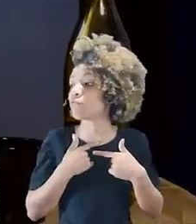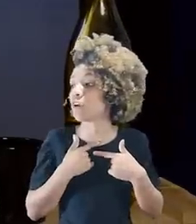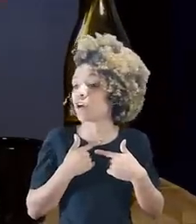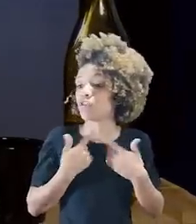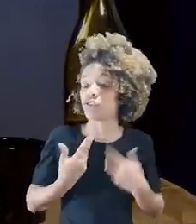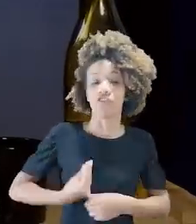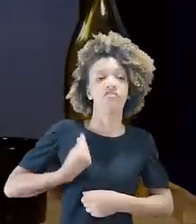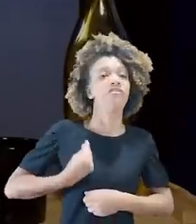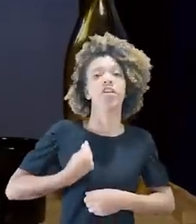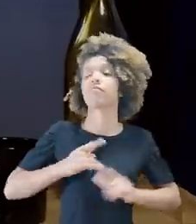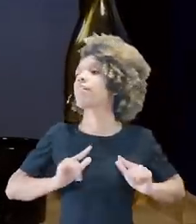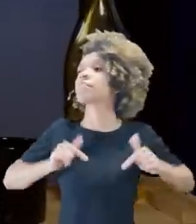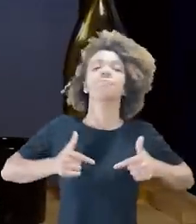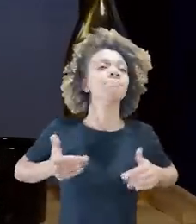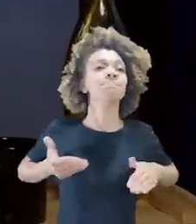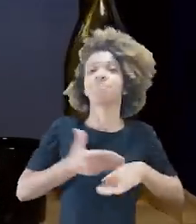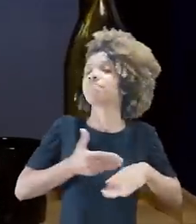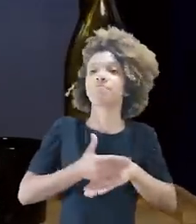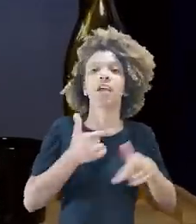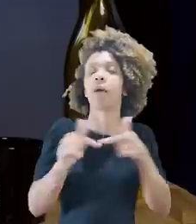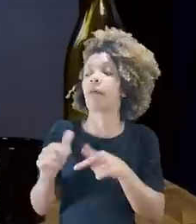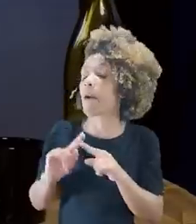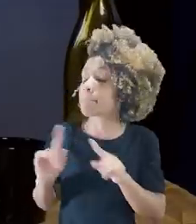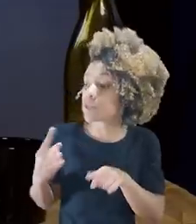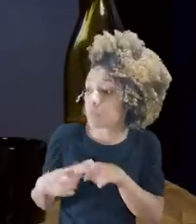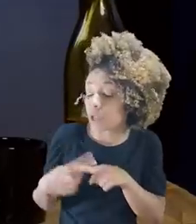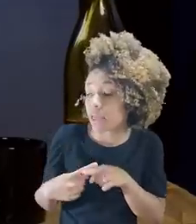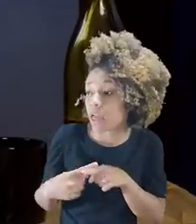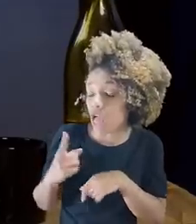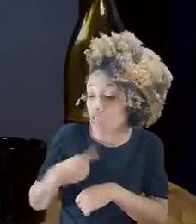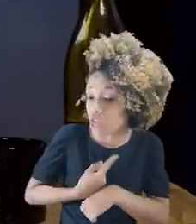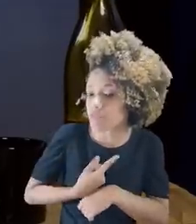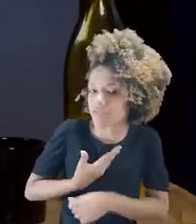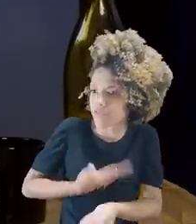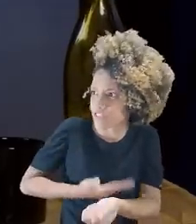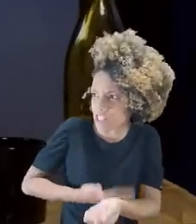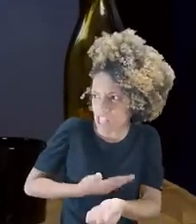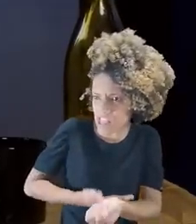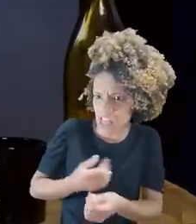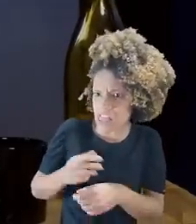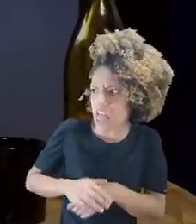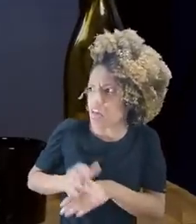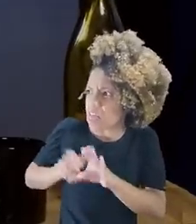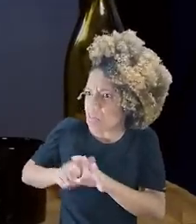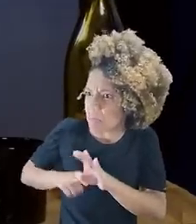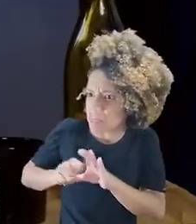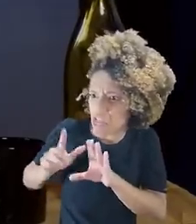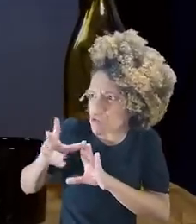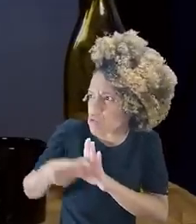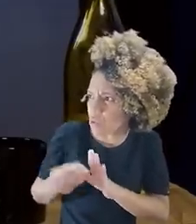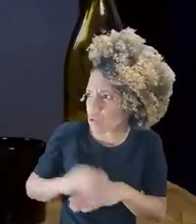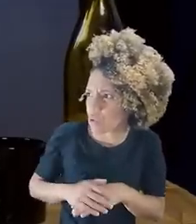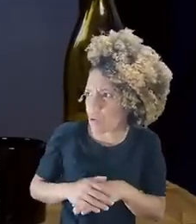mais vontade de sem me machucar mais viva mais cheia de disposição mas se qu porque querendo ou não a gente vai se viciando nesses